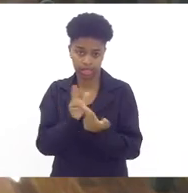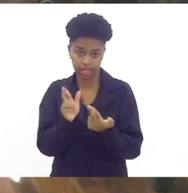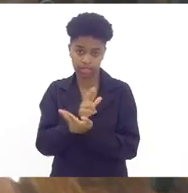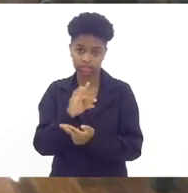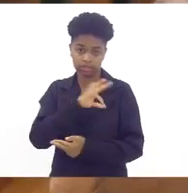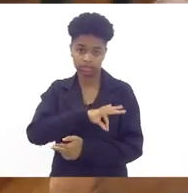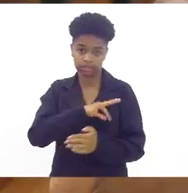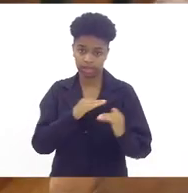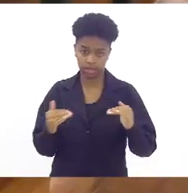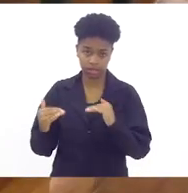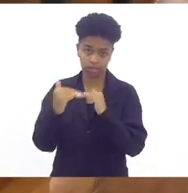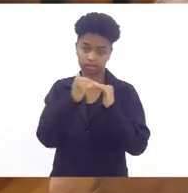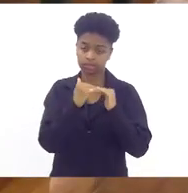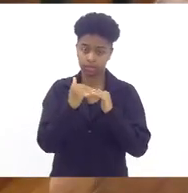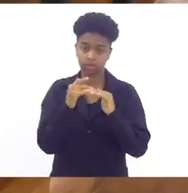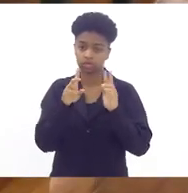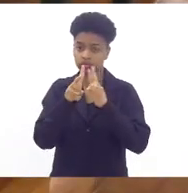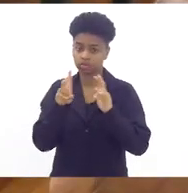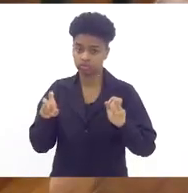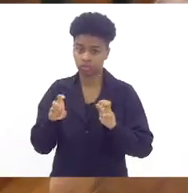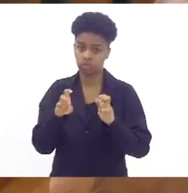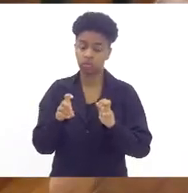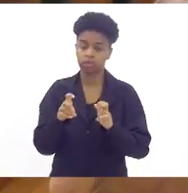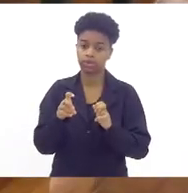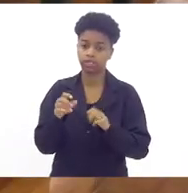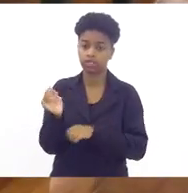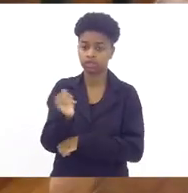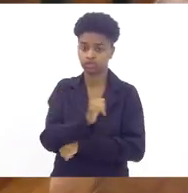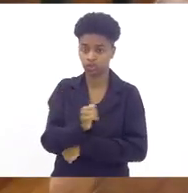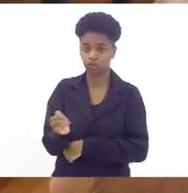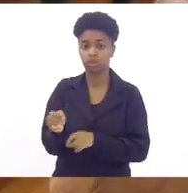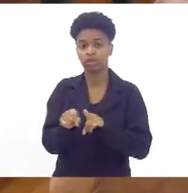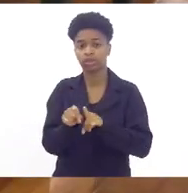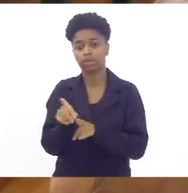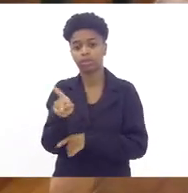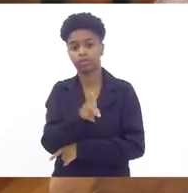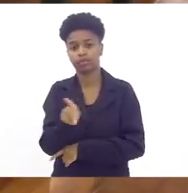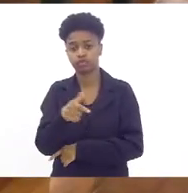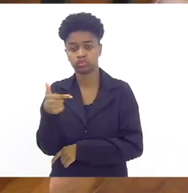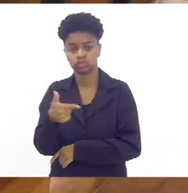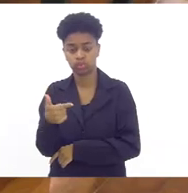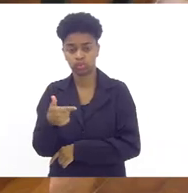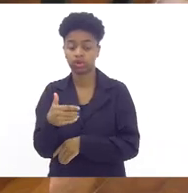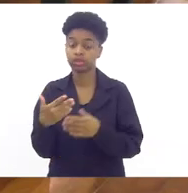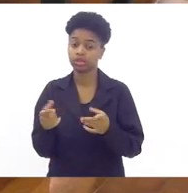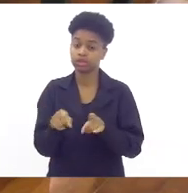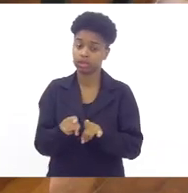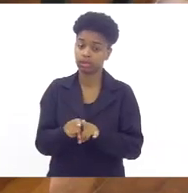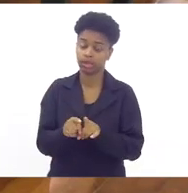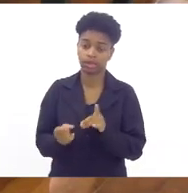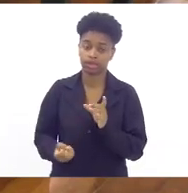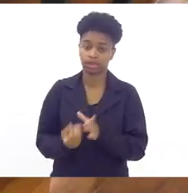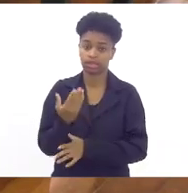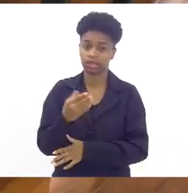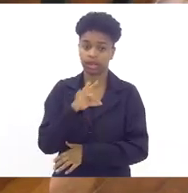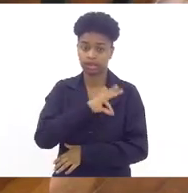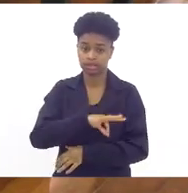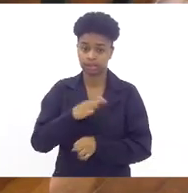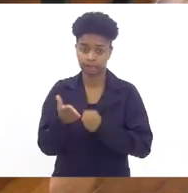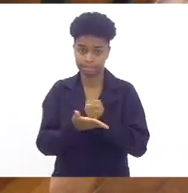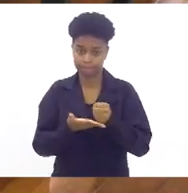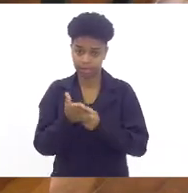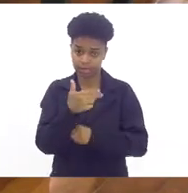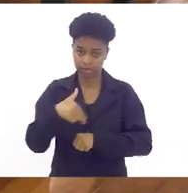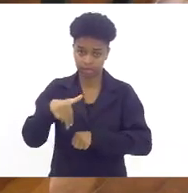salarial não se refere aos conhecimentos dos professores dois né a implementação do piso nacional